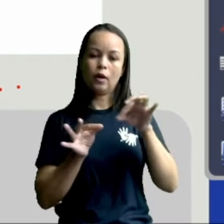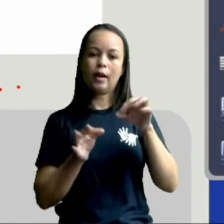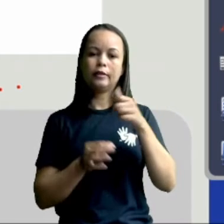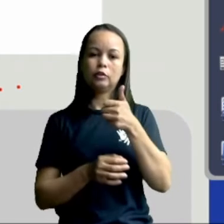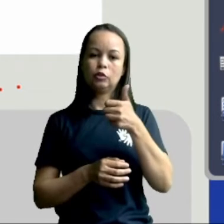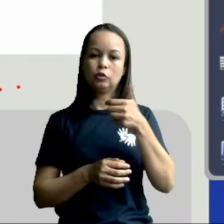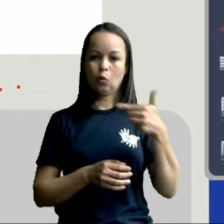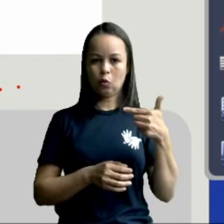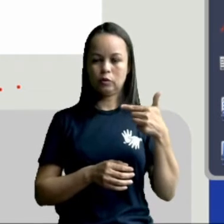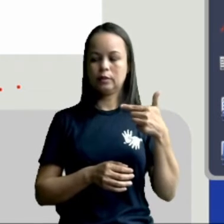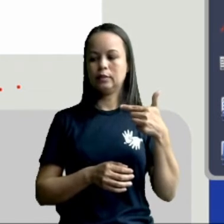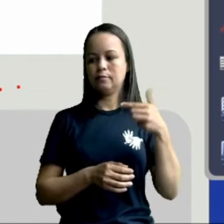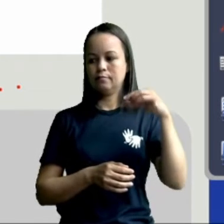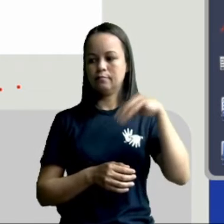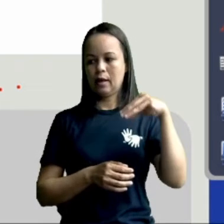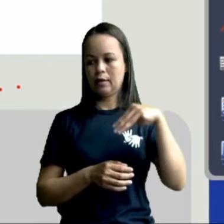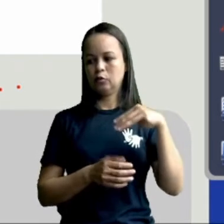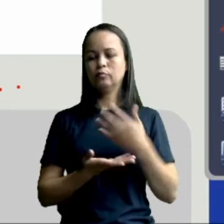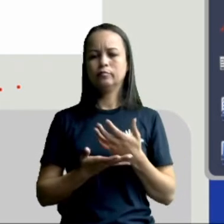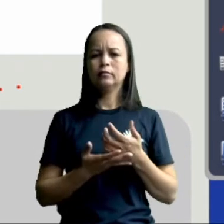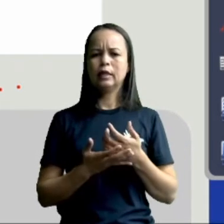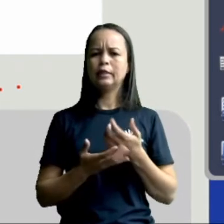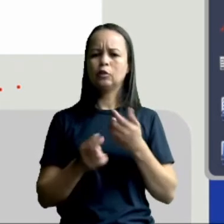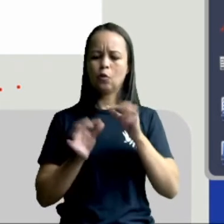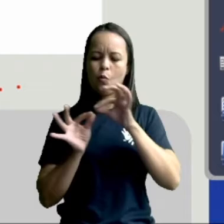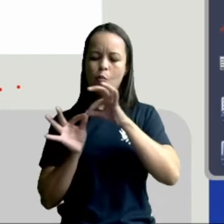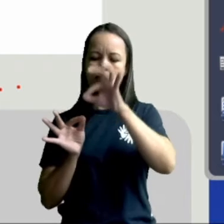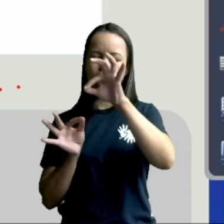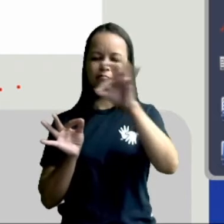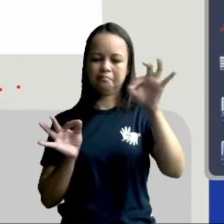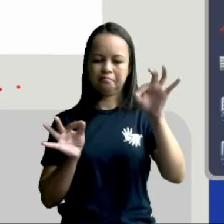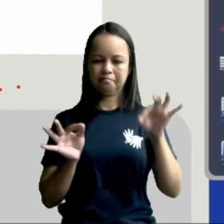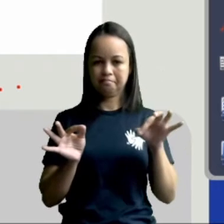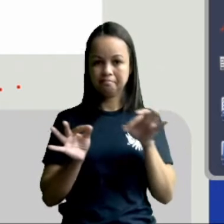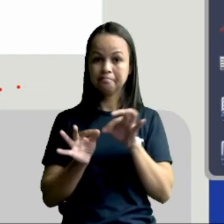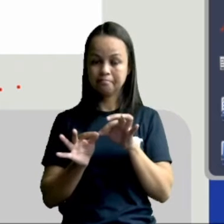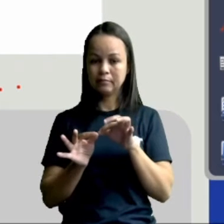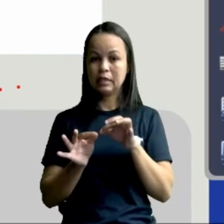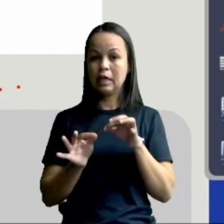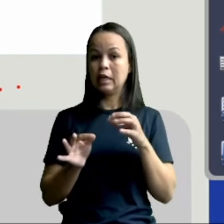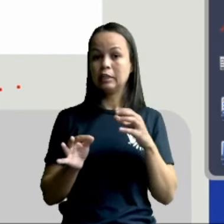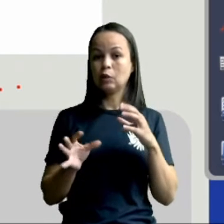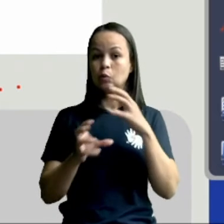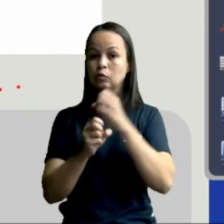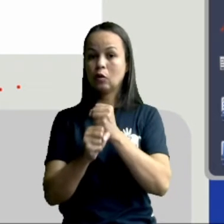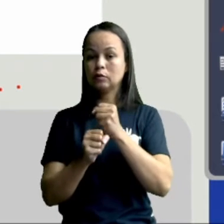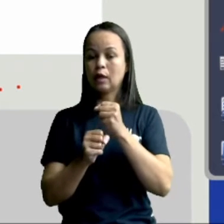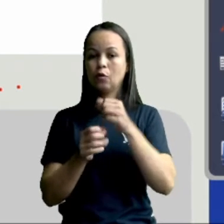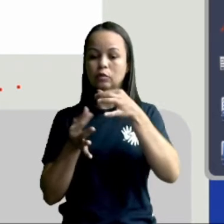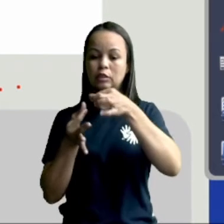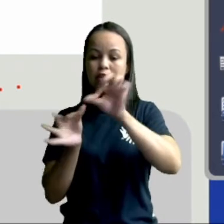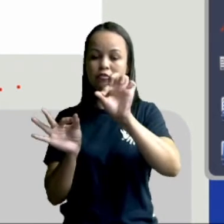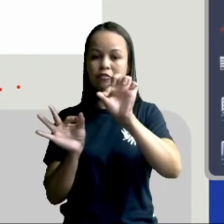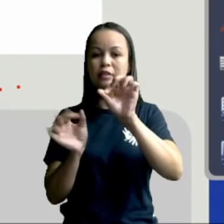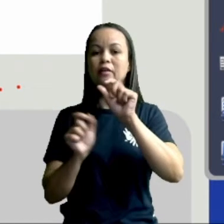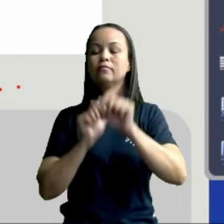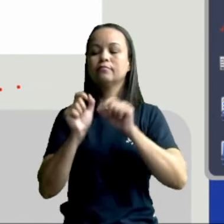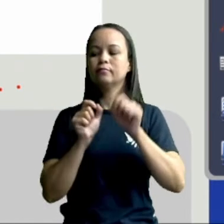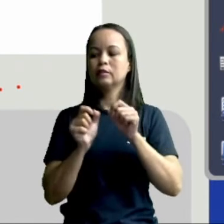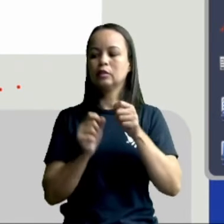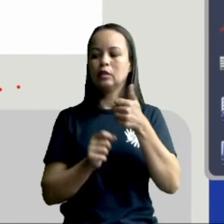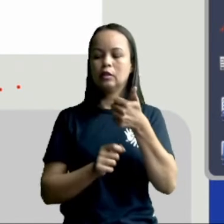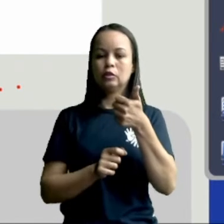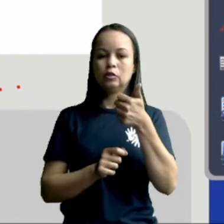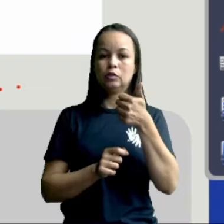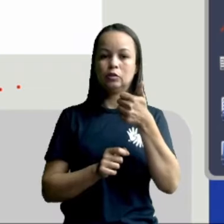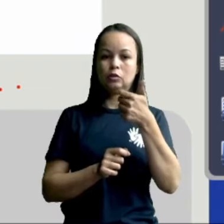também. Então, para contornar, a gente não tem que dar as 4 voltas. Então, o total de fita vai ser o quê? O 12, a